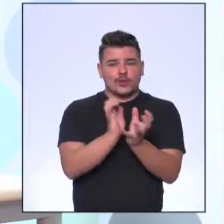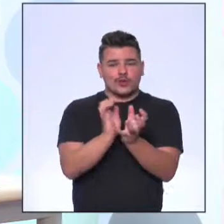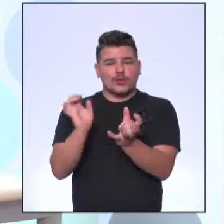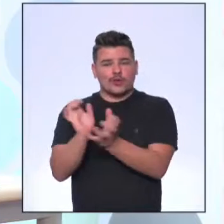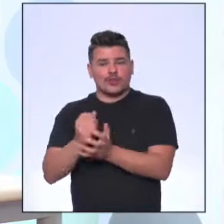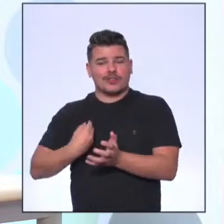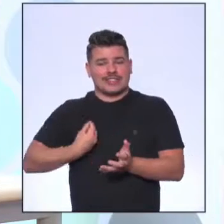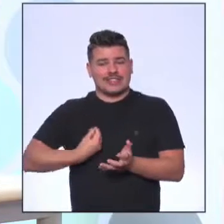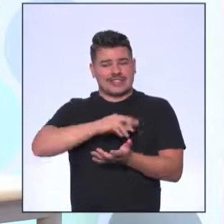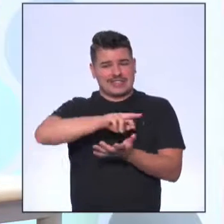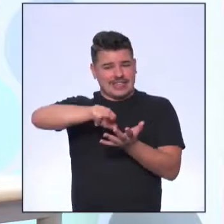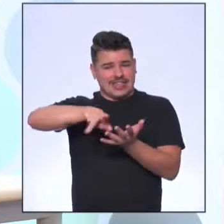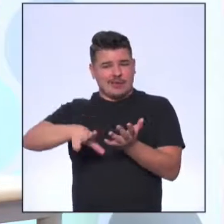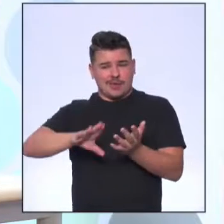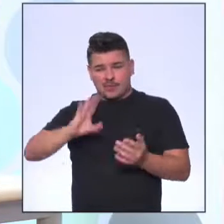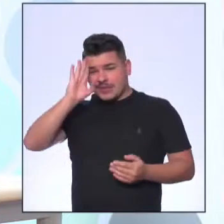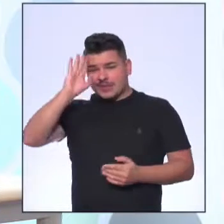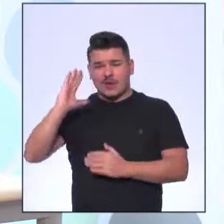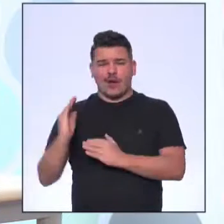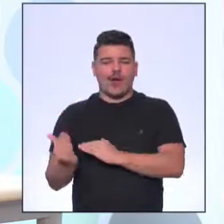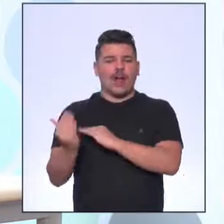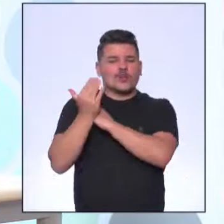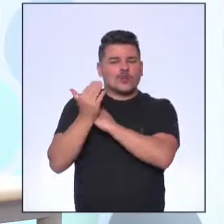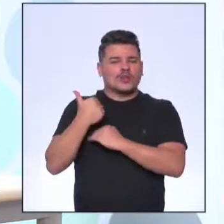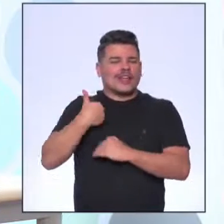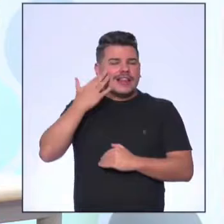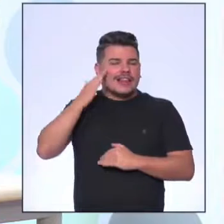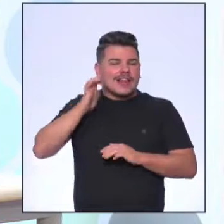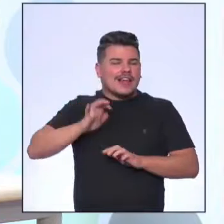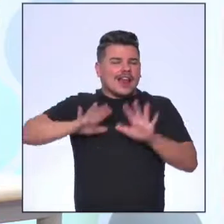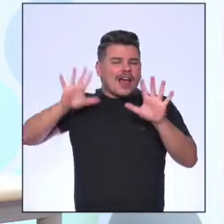são imprescindíveis para a gente entender